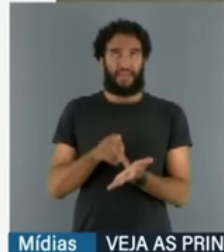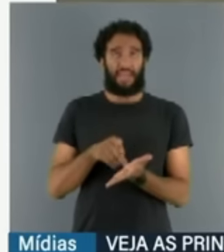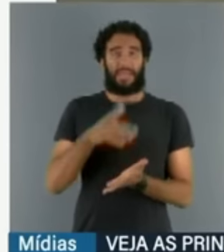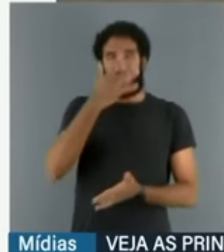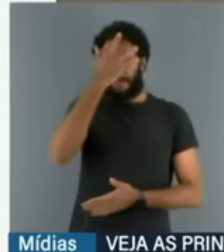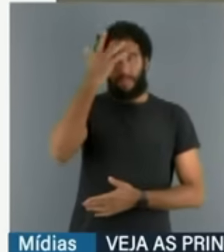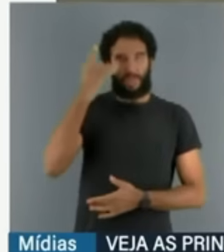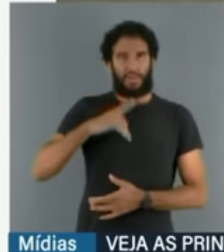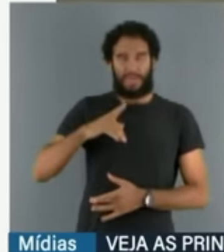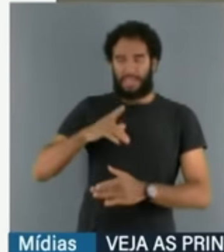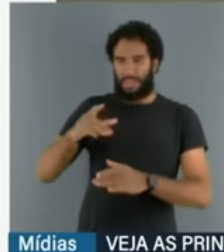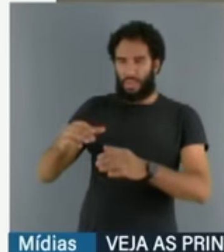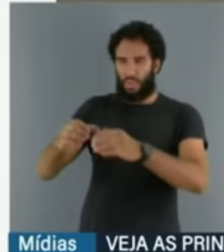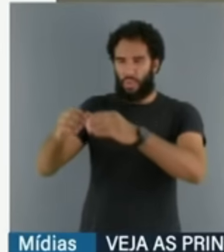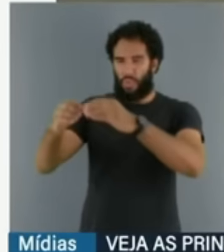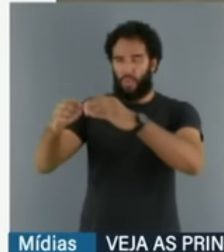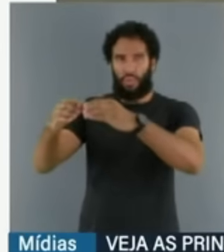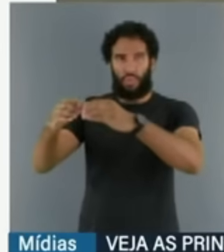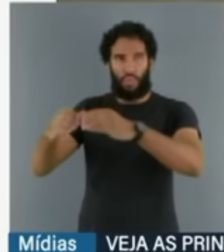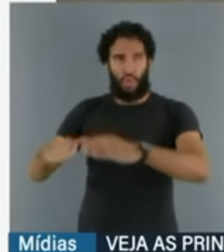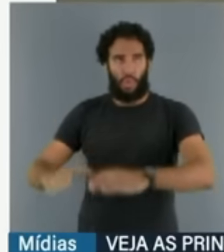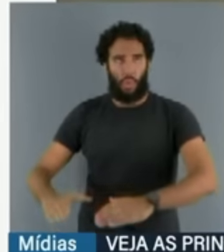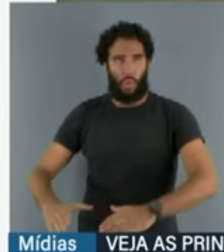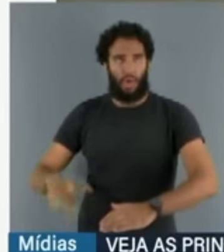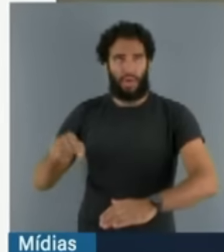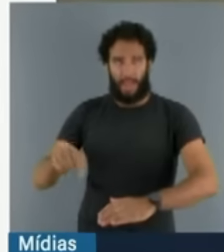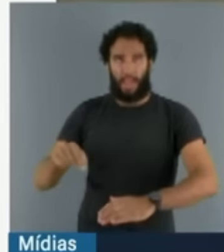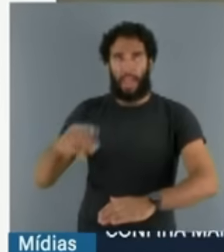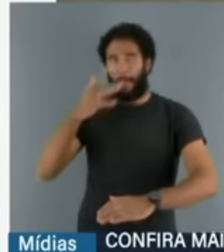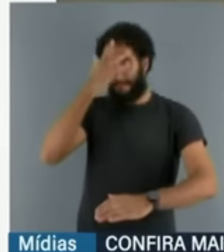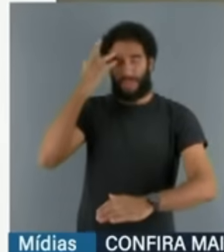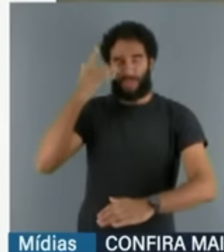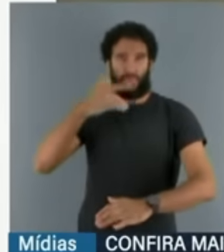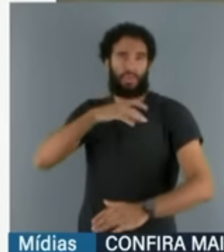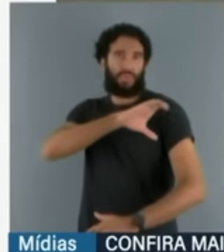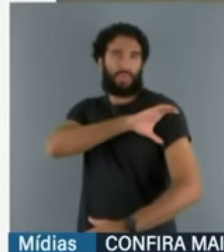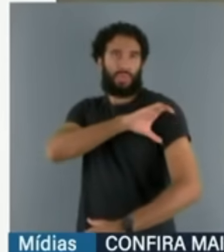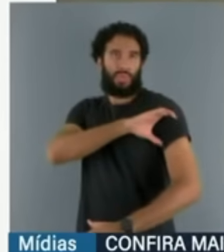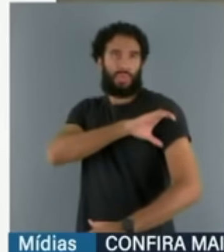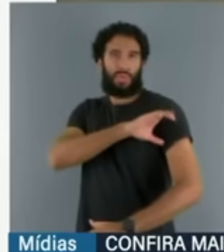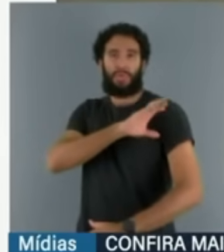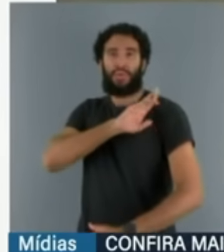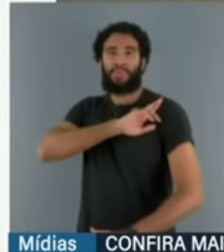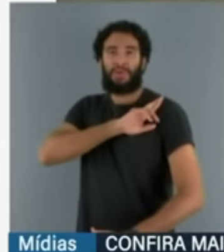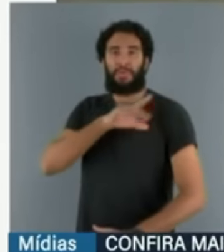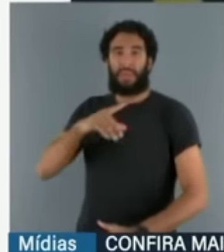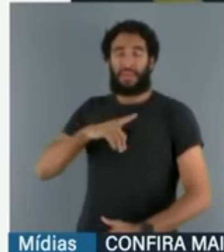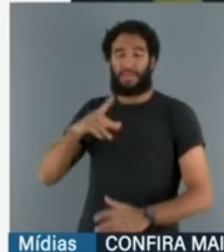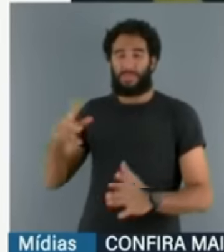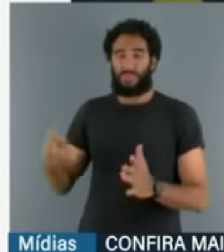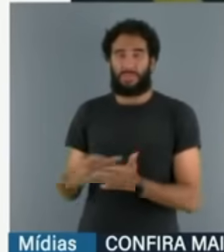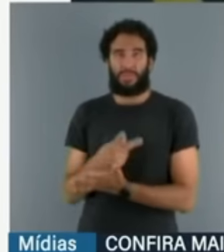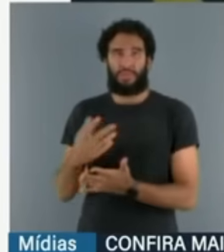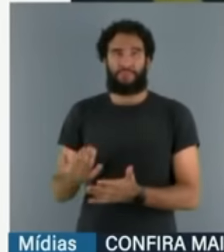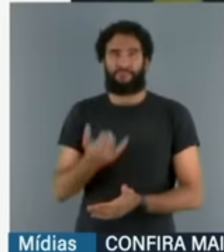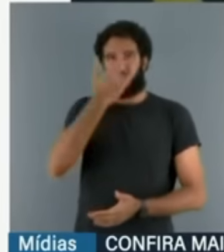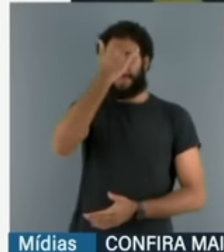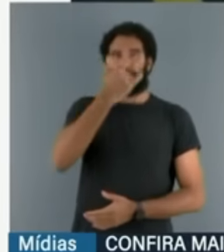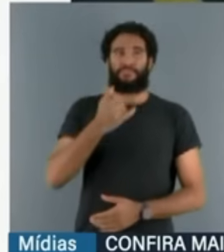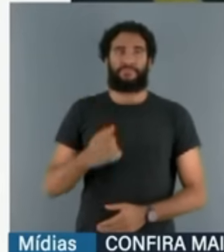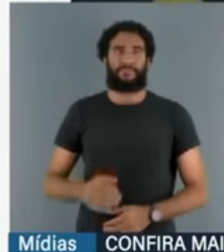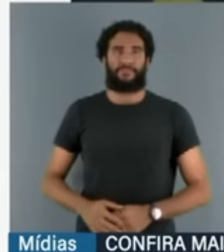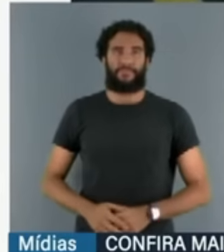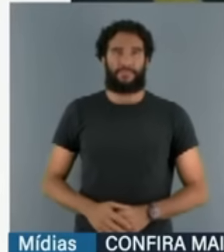cone, que ele sofreu um ferimento naquele momento ali. Segue a imagem. Na